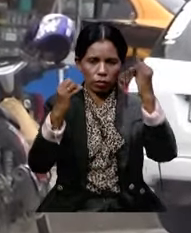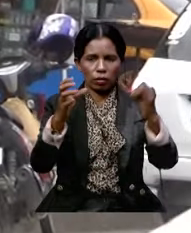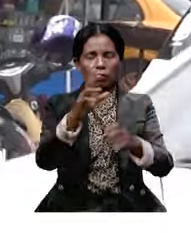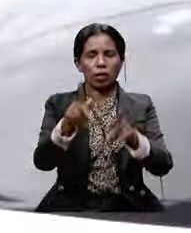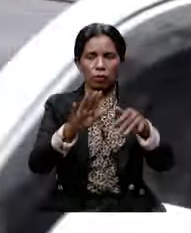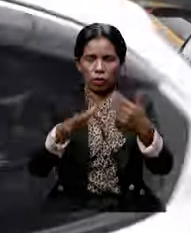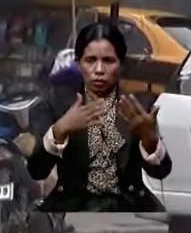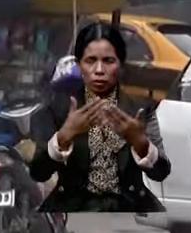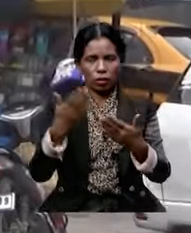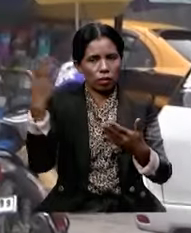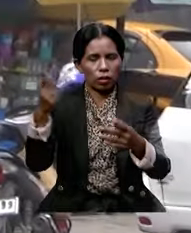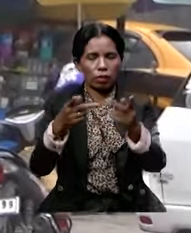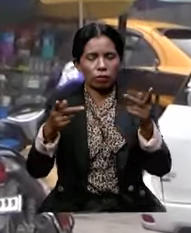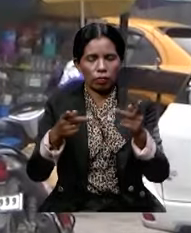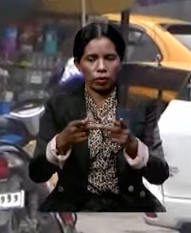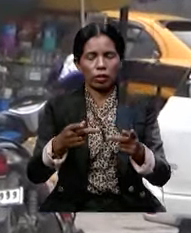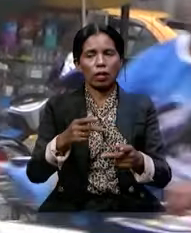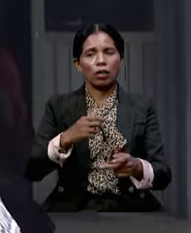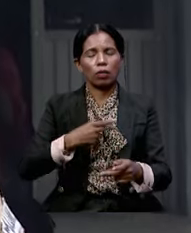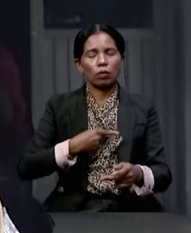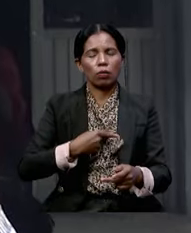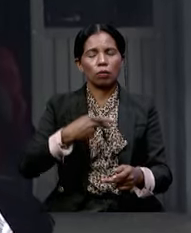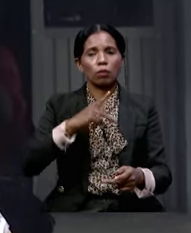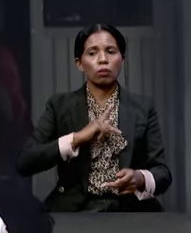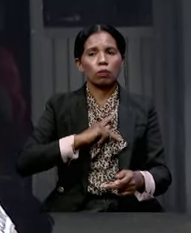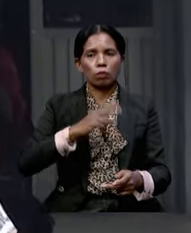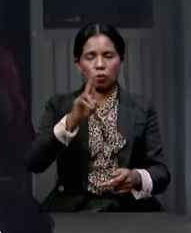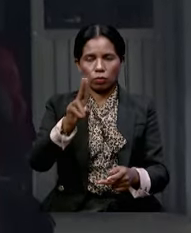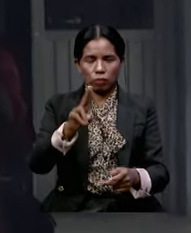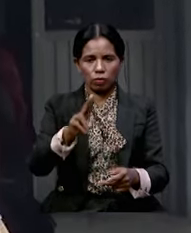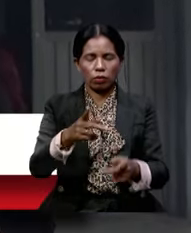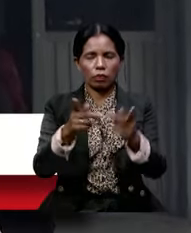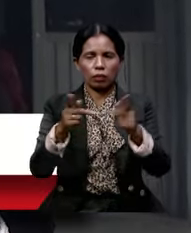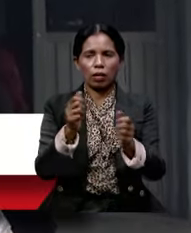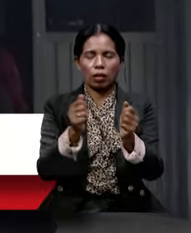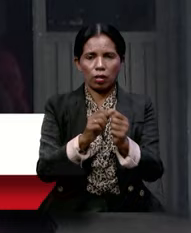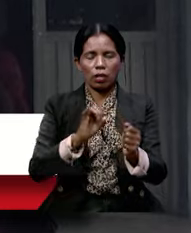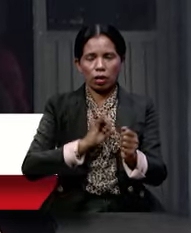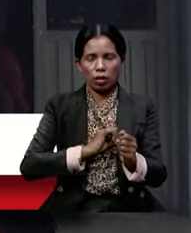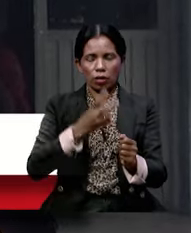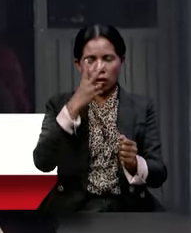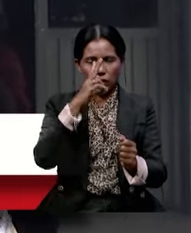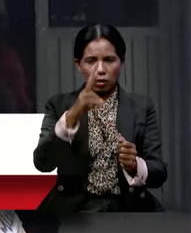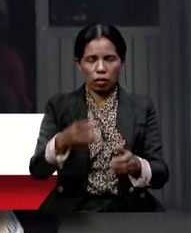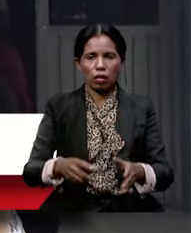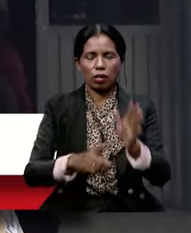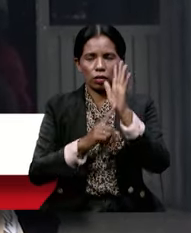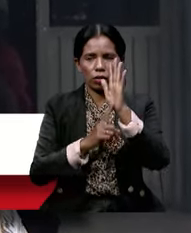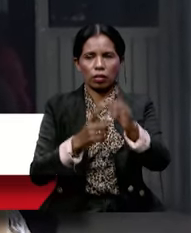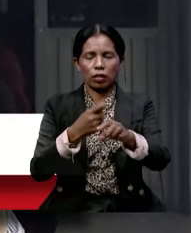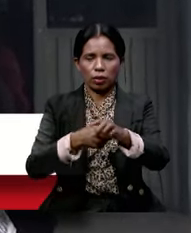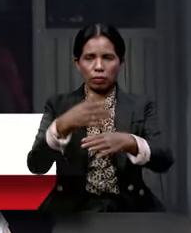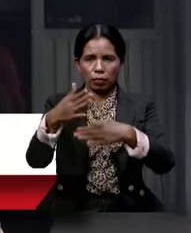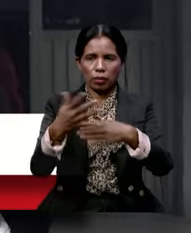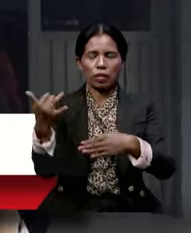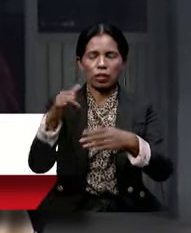afetada sira ia área colohun. Tinan kotuk 2023 ia uma kanhira ia halo na fosinal na bakara ya tempo badak